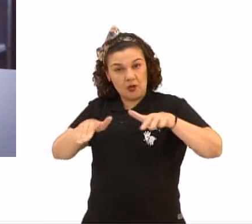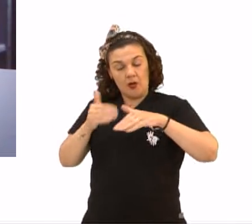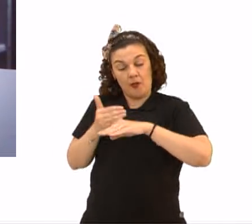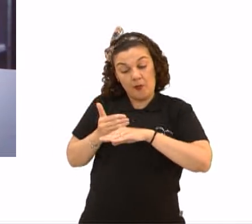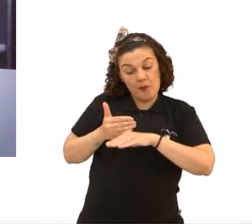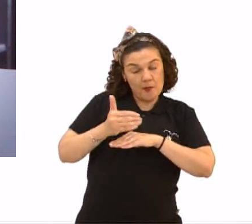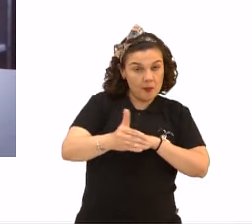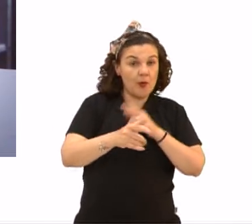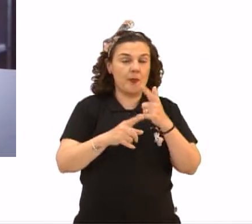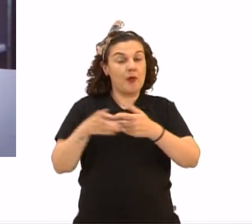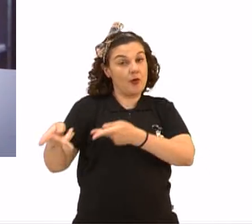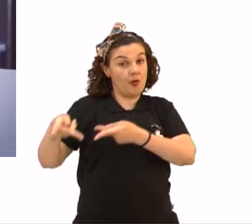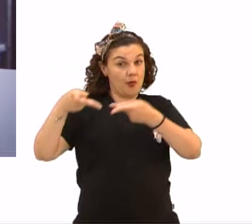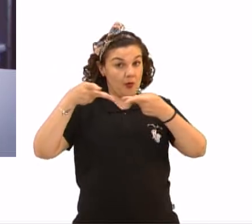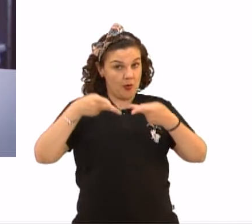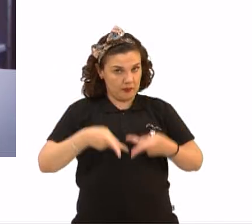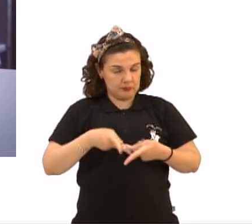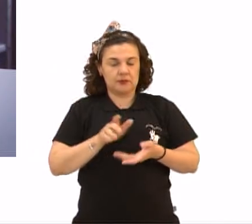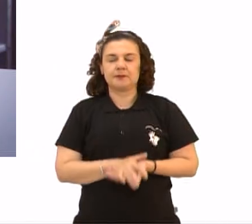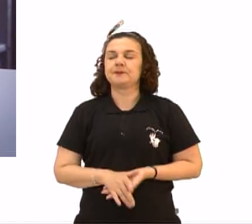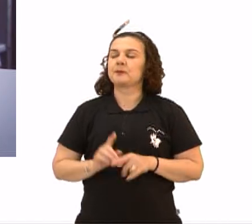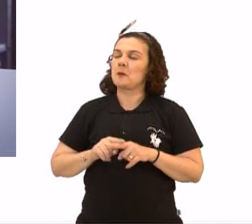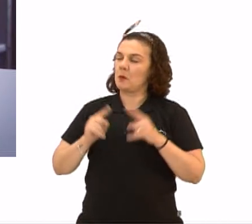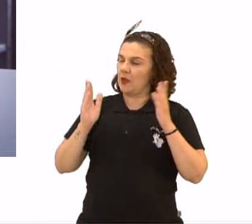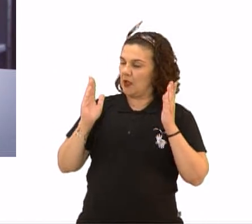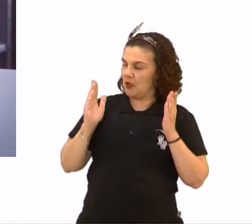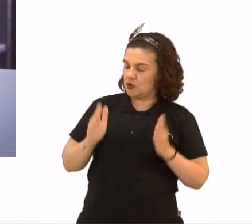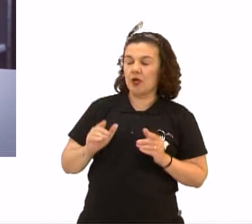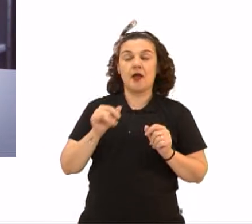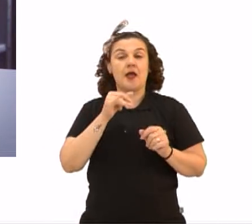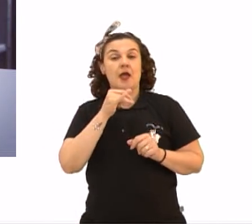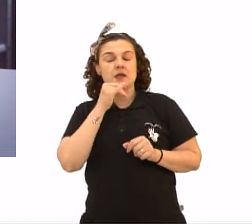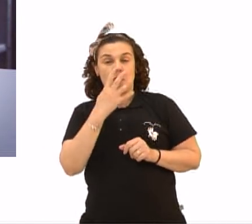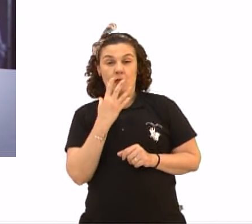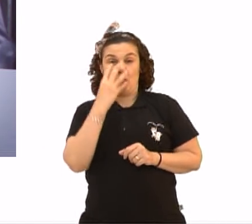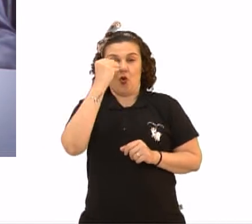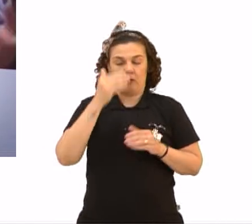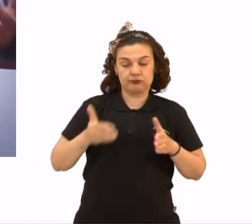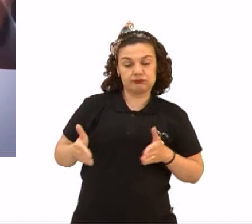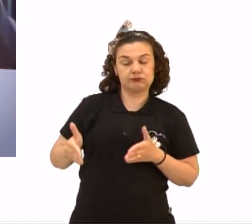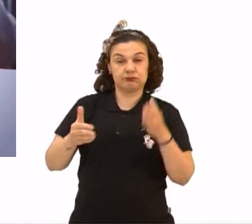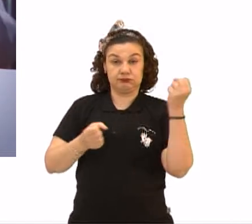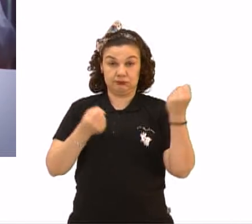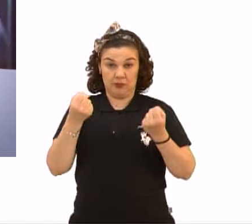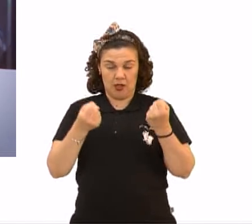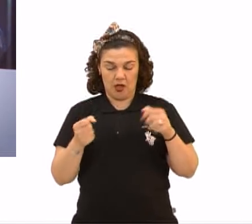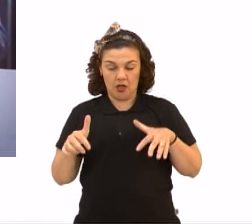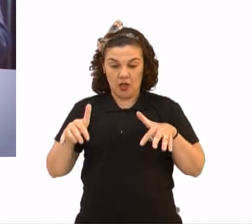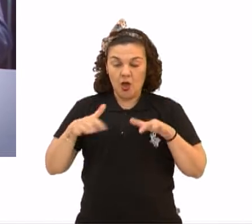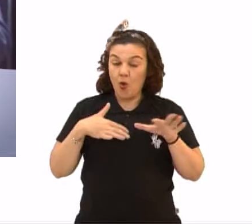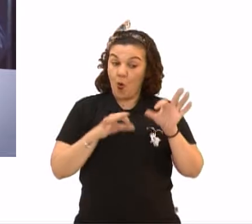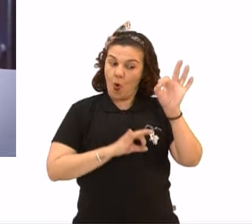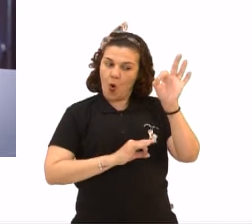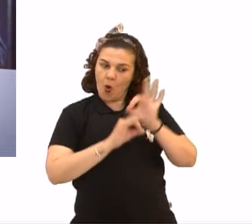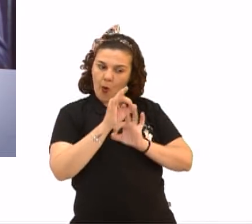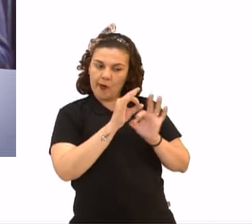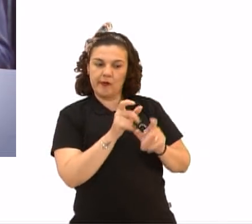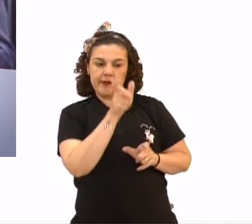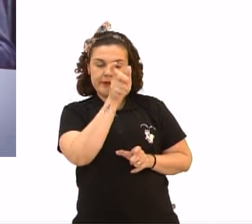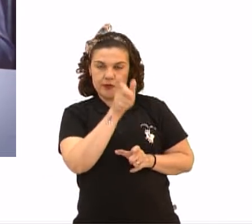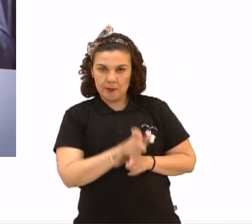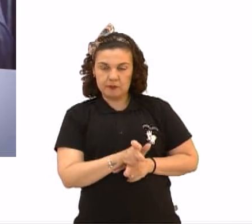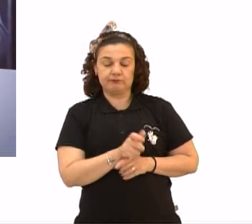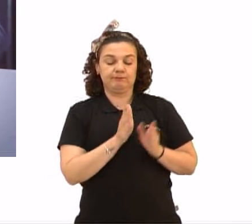partir do convite da editora. Mas já aconteceu, que eu acho que foi o caso do Lobo da Estrada, que foi assim, eu construí o personagem, eu